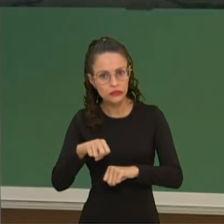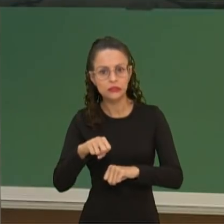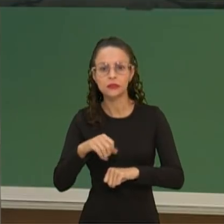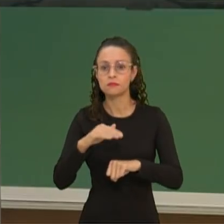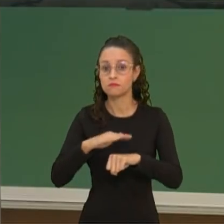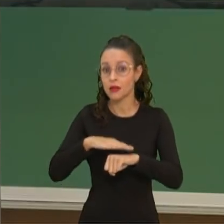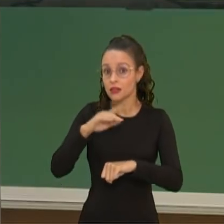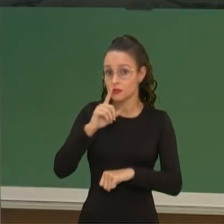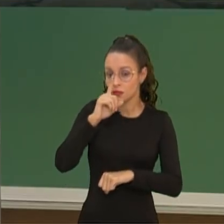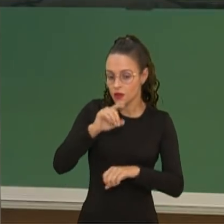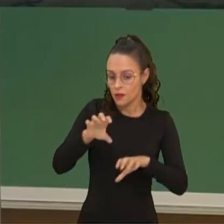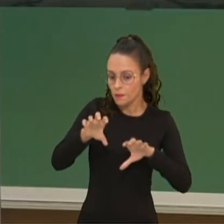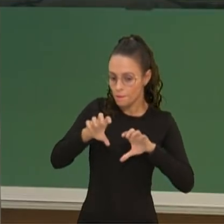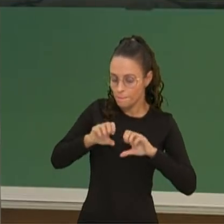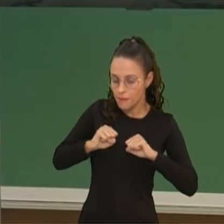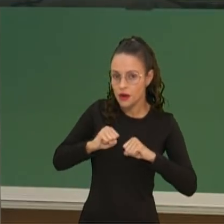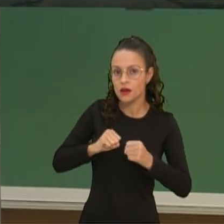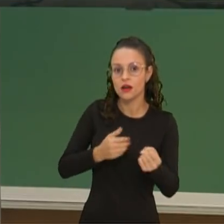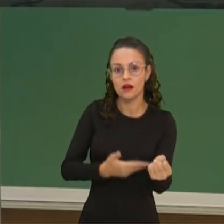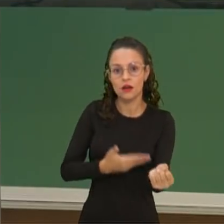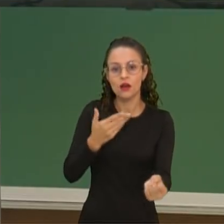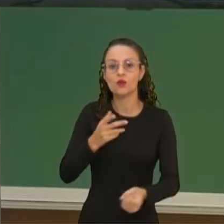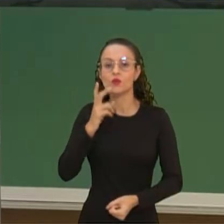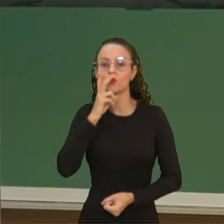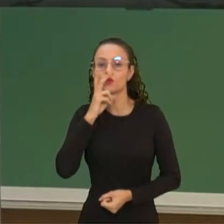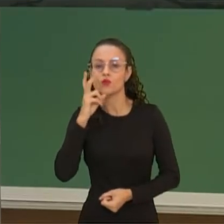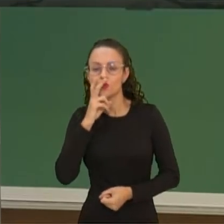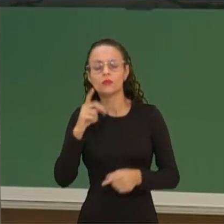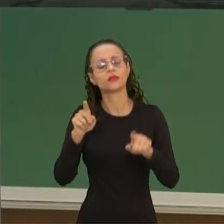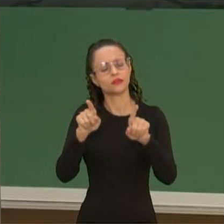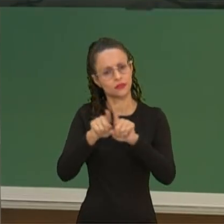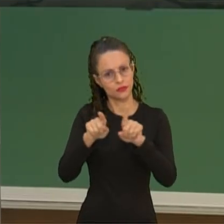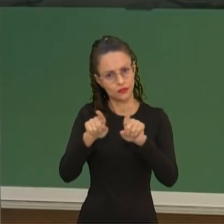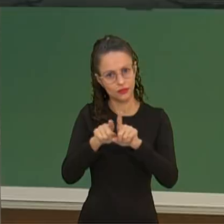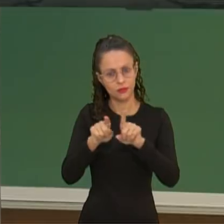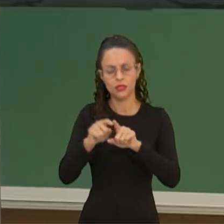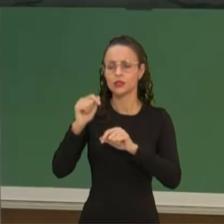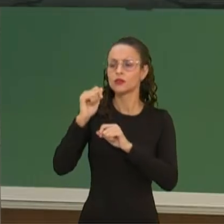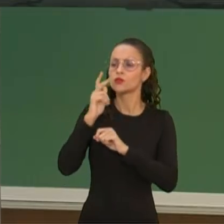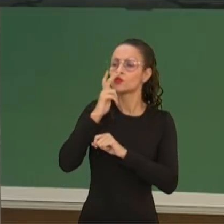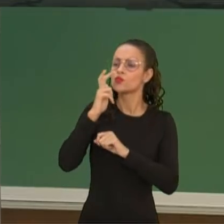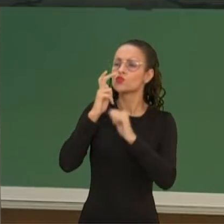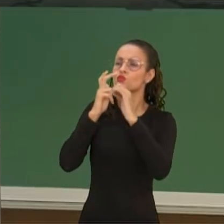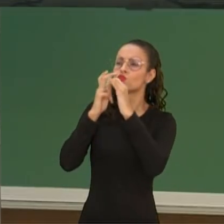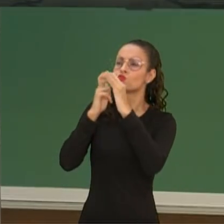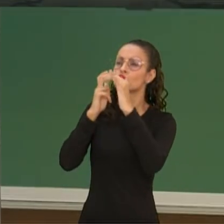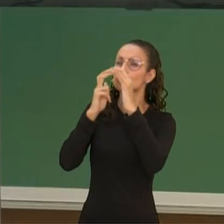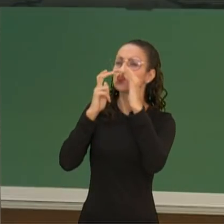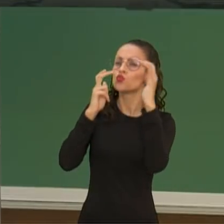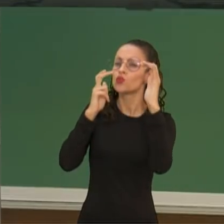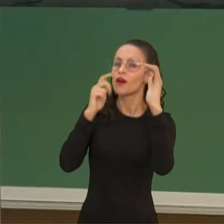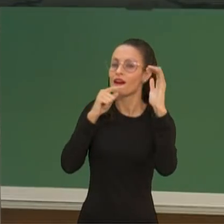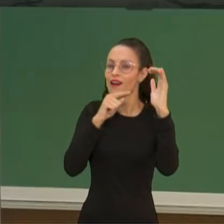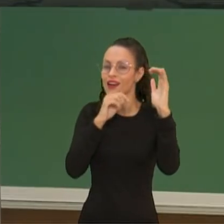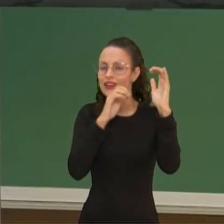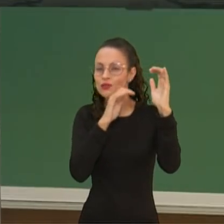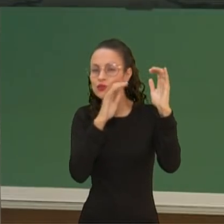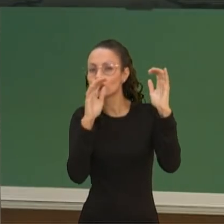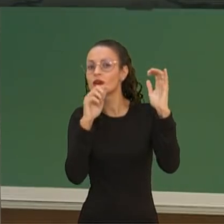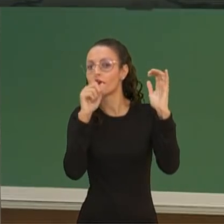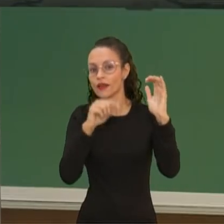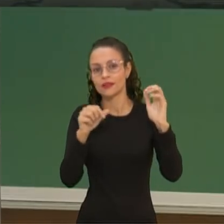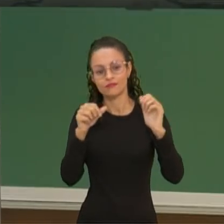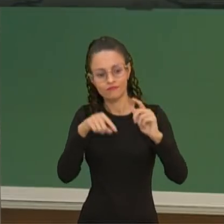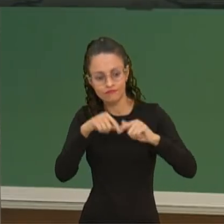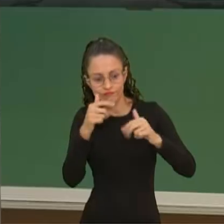desenvolver hipertensão. O tabagismo, o hábito de fumar também, tá? A fumaça com tantas substâncias químicas